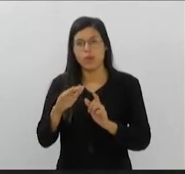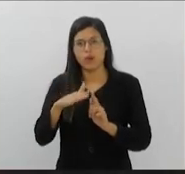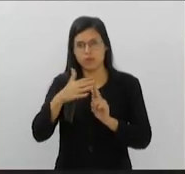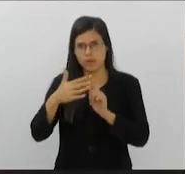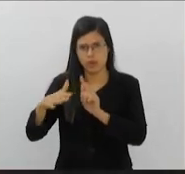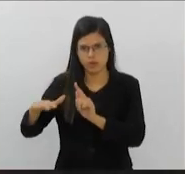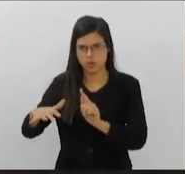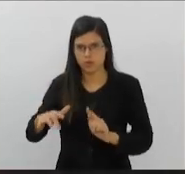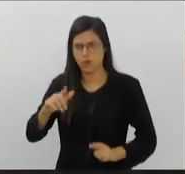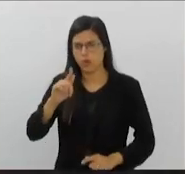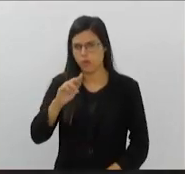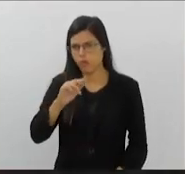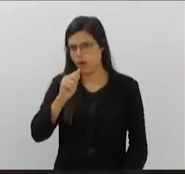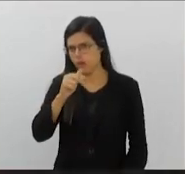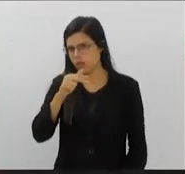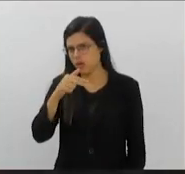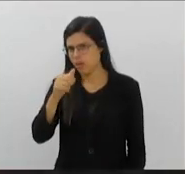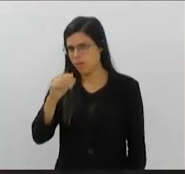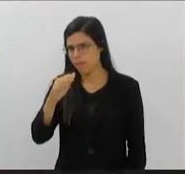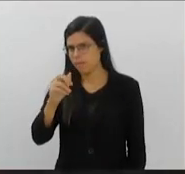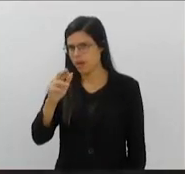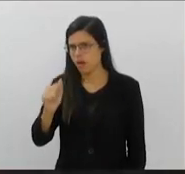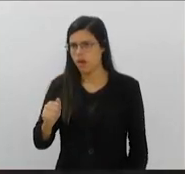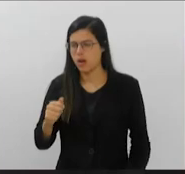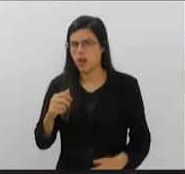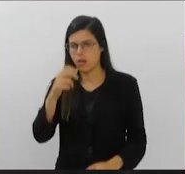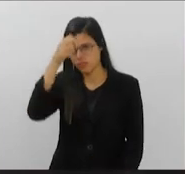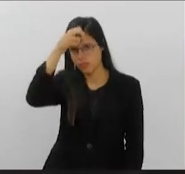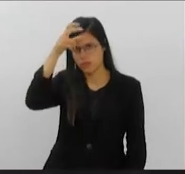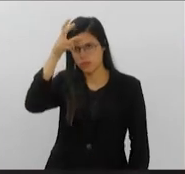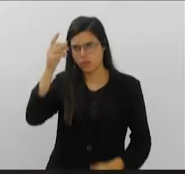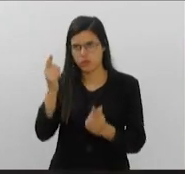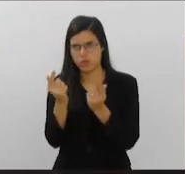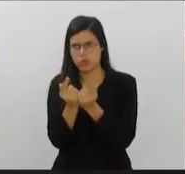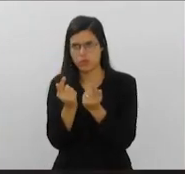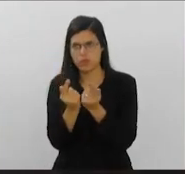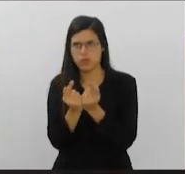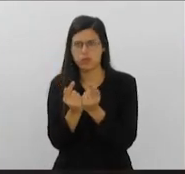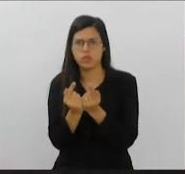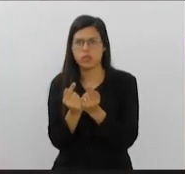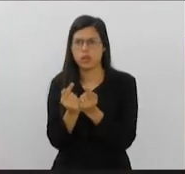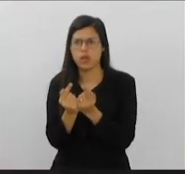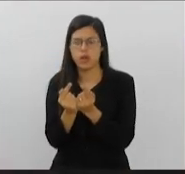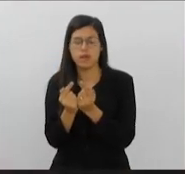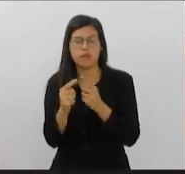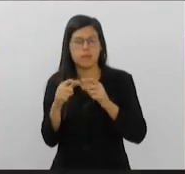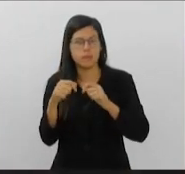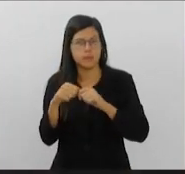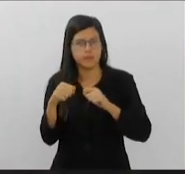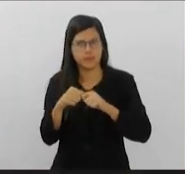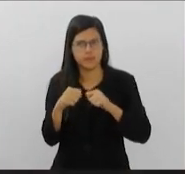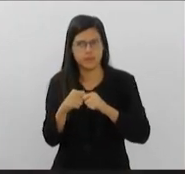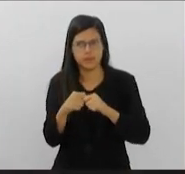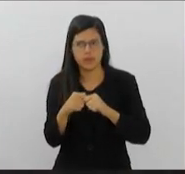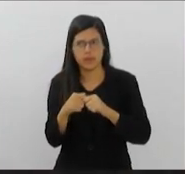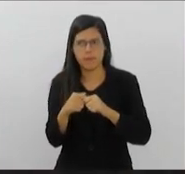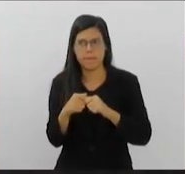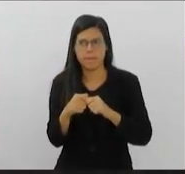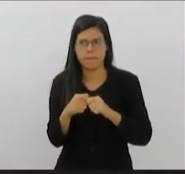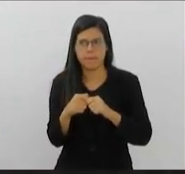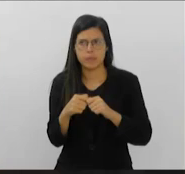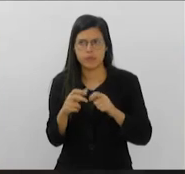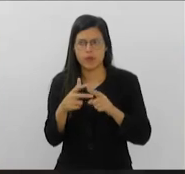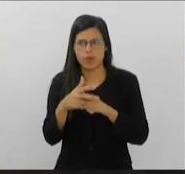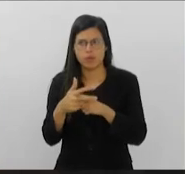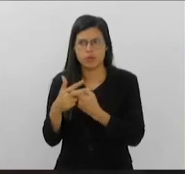a Prefeitura de Magé, deve ser do conhecimento, se ainda não é do conhecimento de todos, fez a